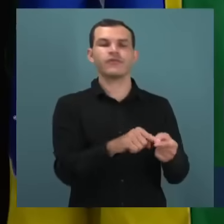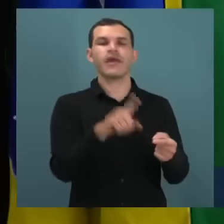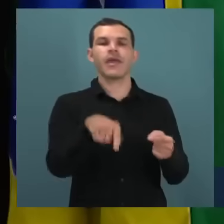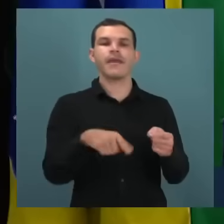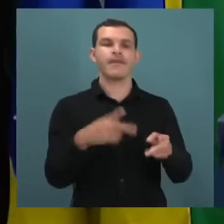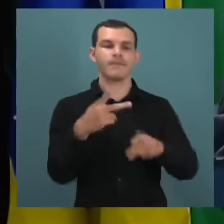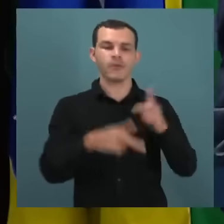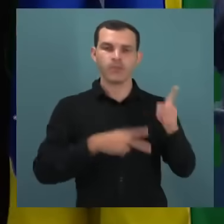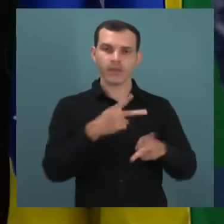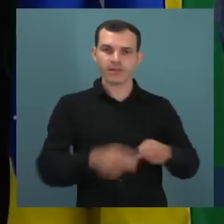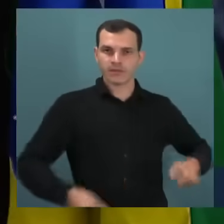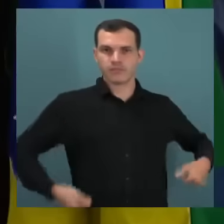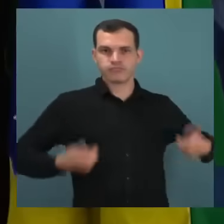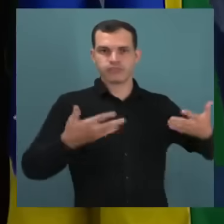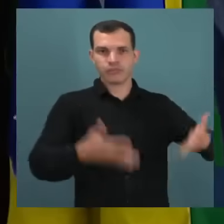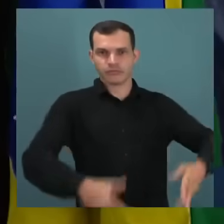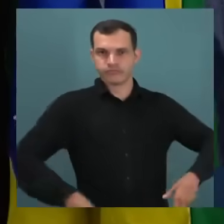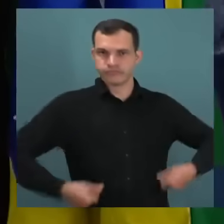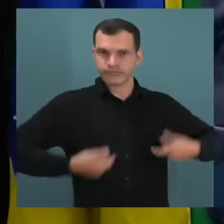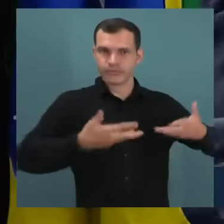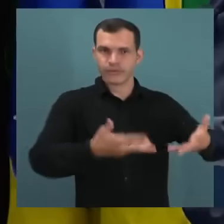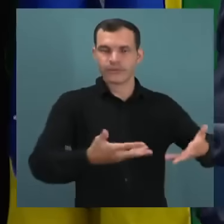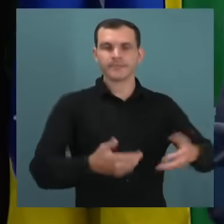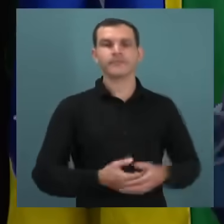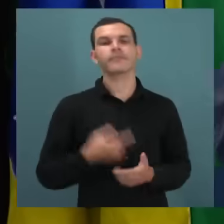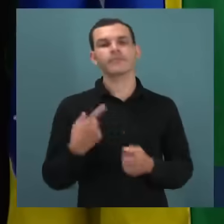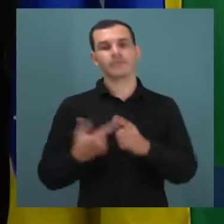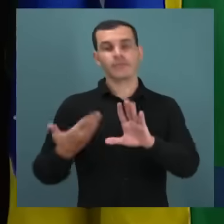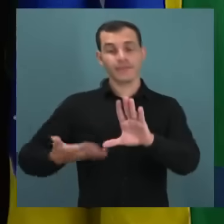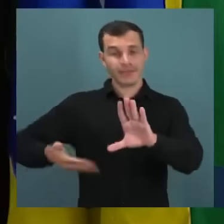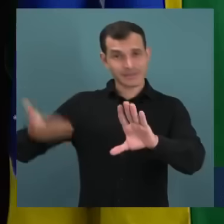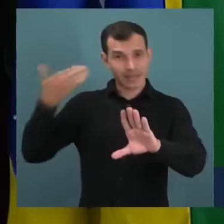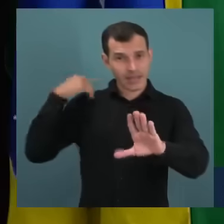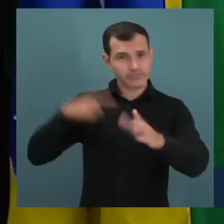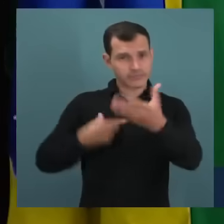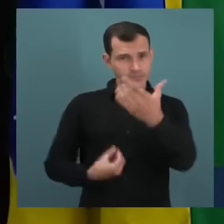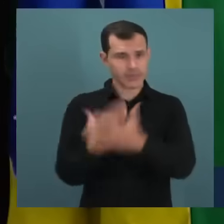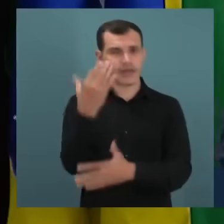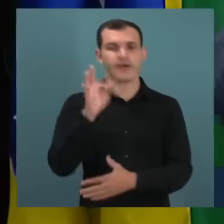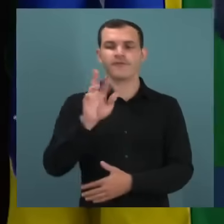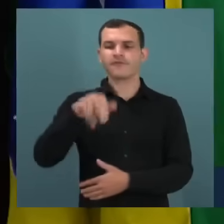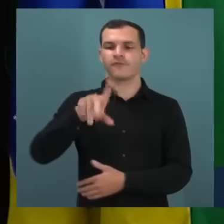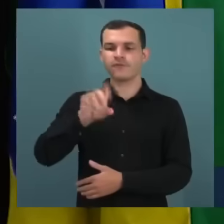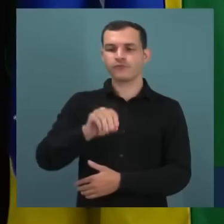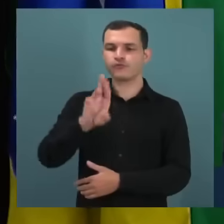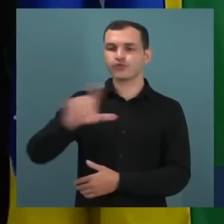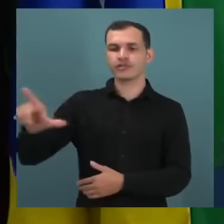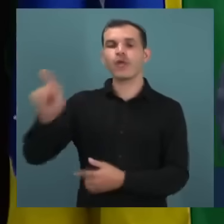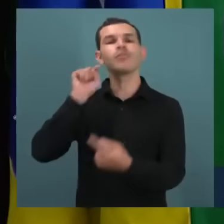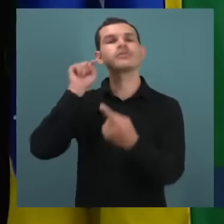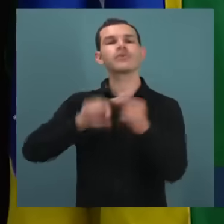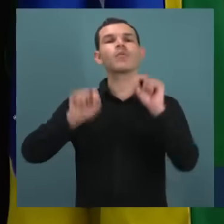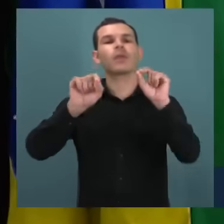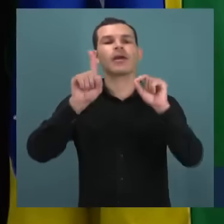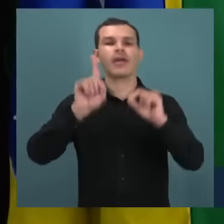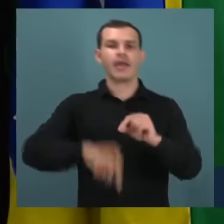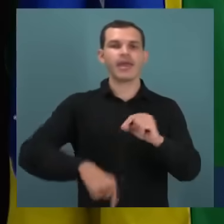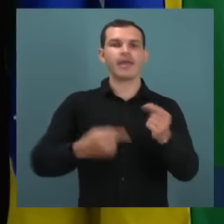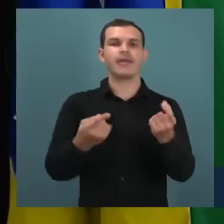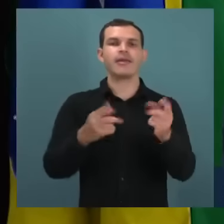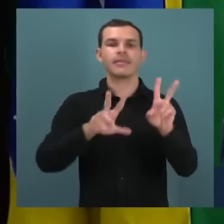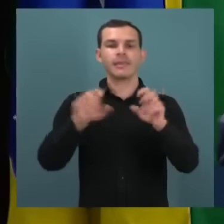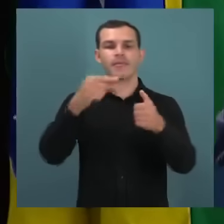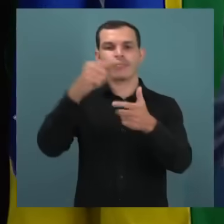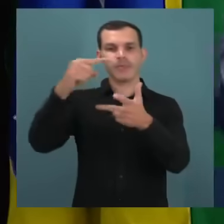gerações futuras. Porque quando foi criado o Fundo Social, era para a questão educacional, era para a saúde, era para equalizar o preço